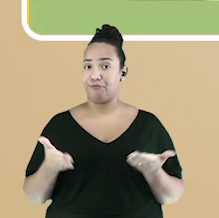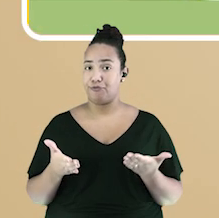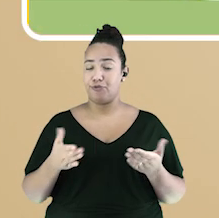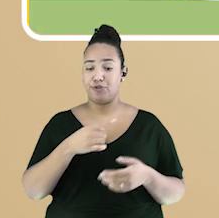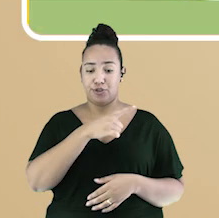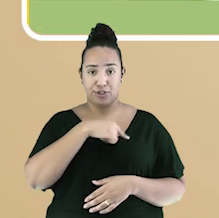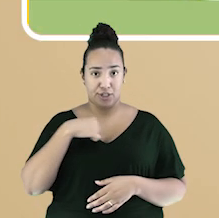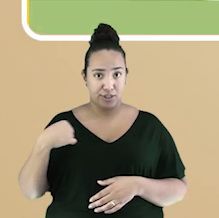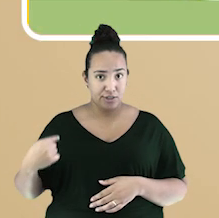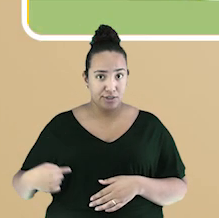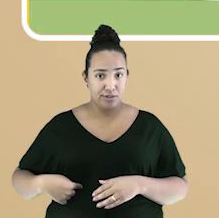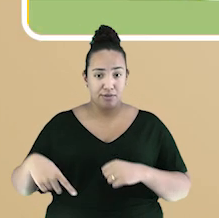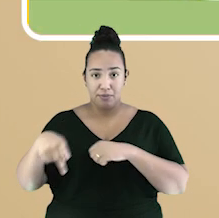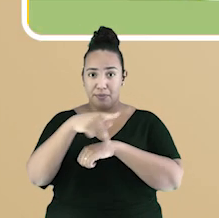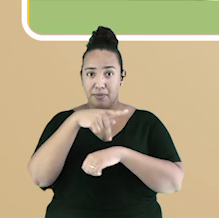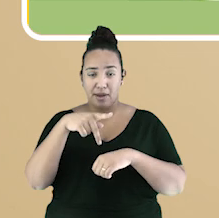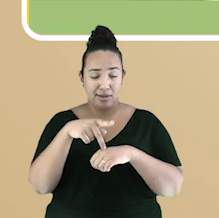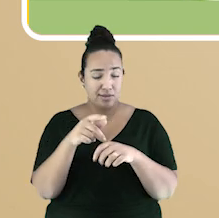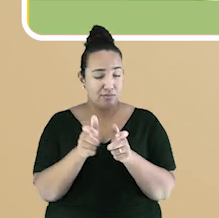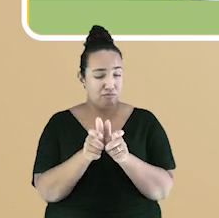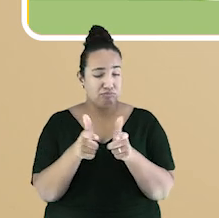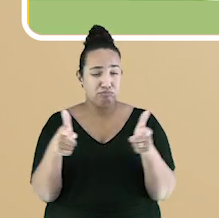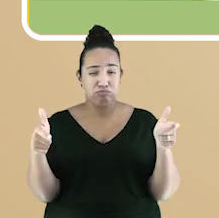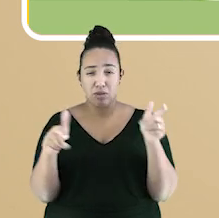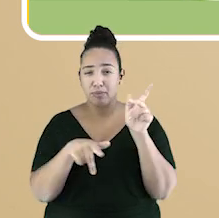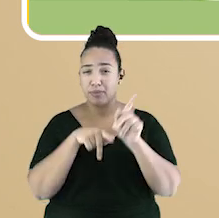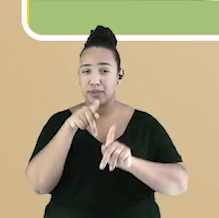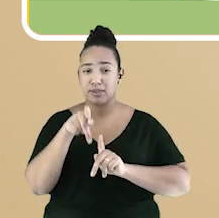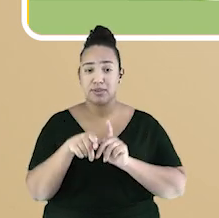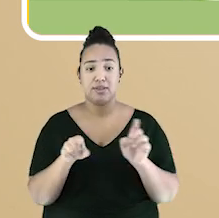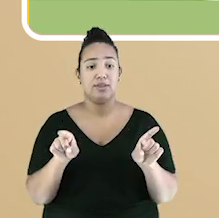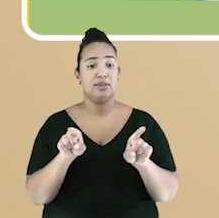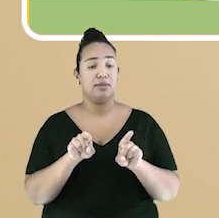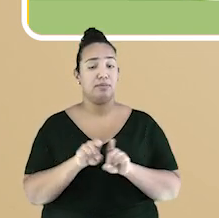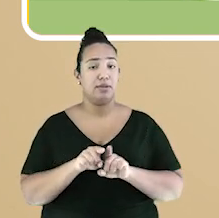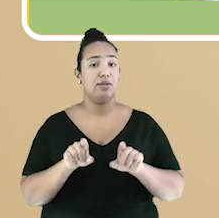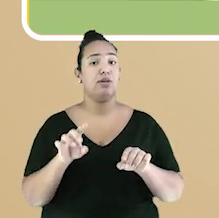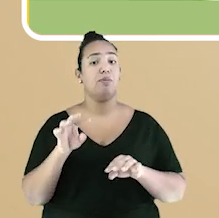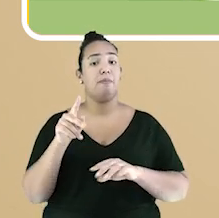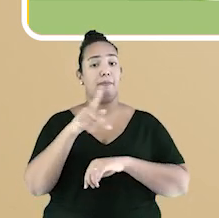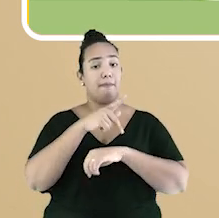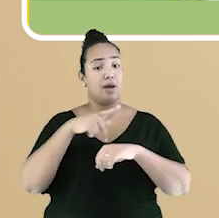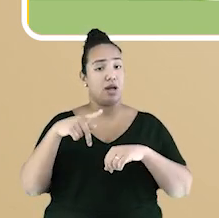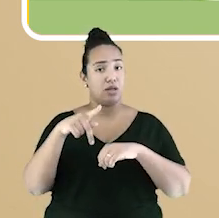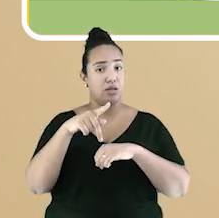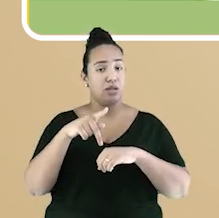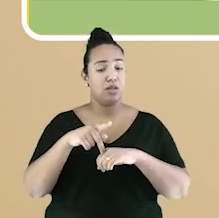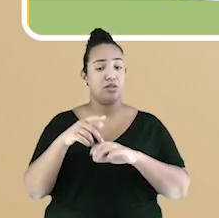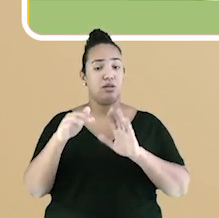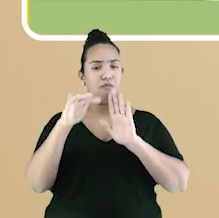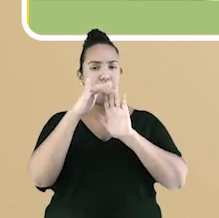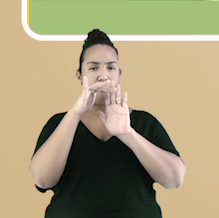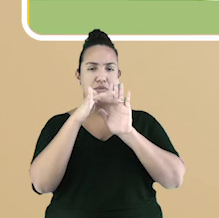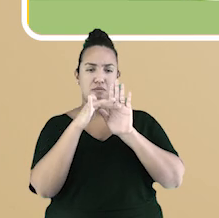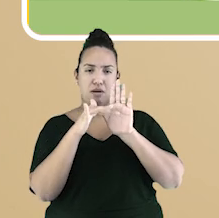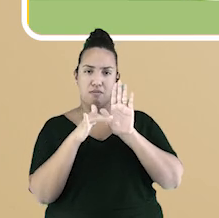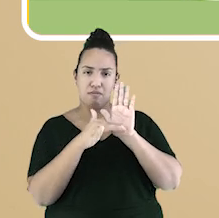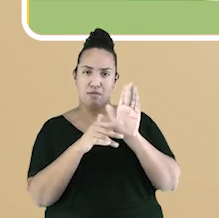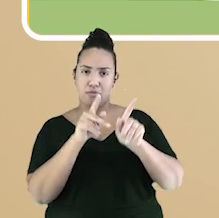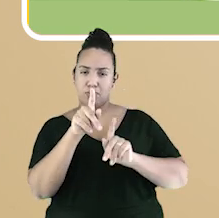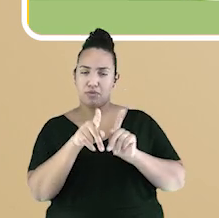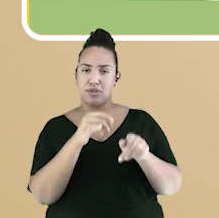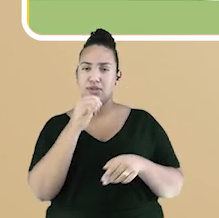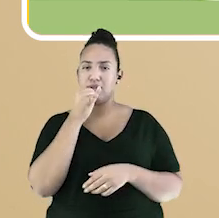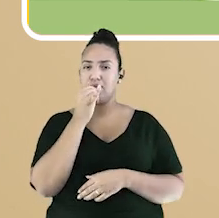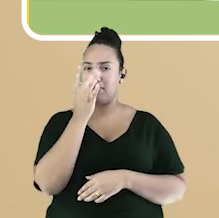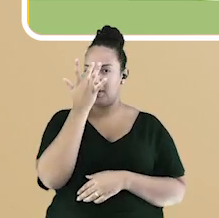mais populoso do mundo. E não só ela, mas os demais países que estão no topo da lista dos maiores em